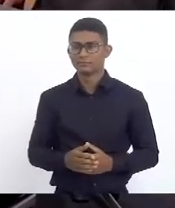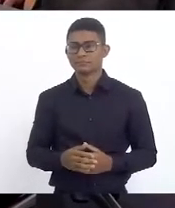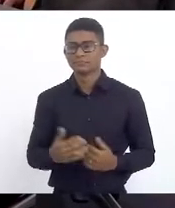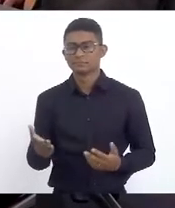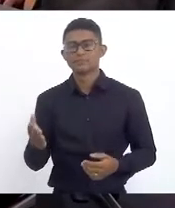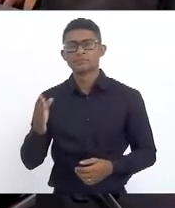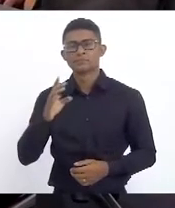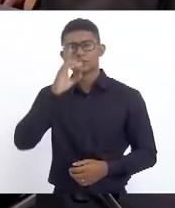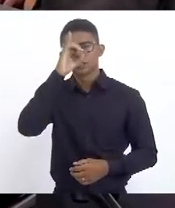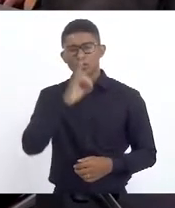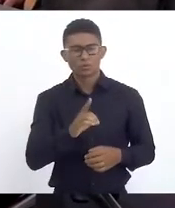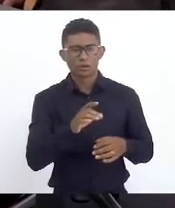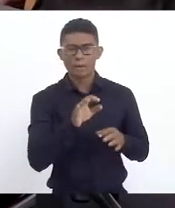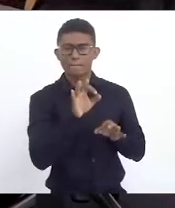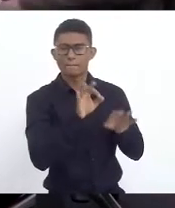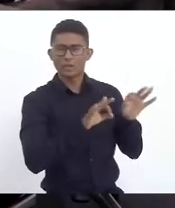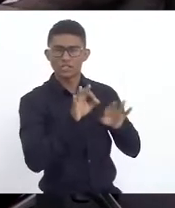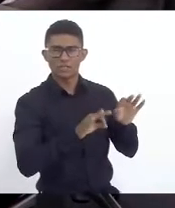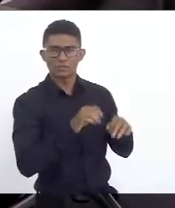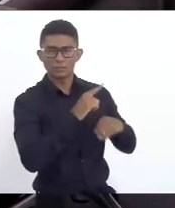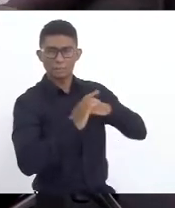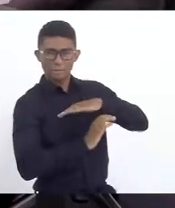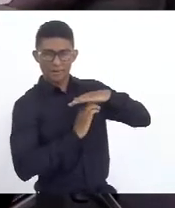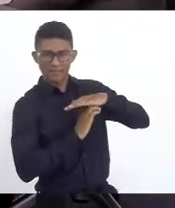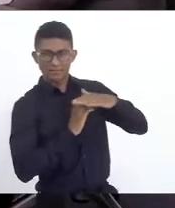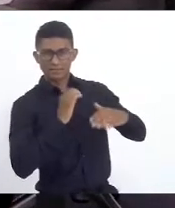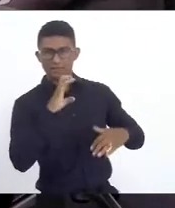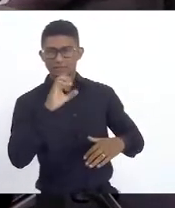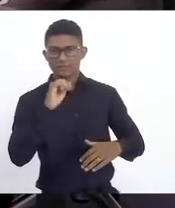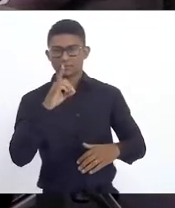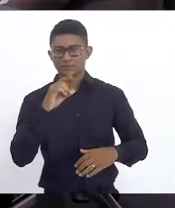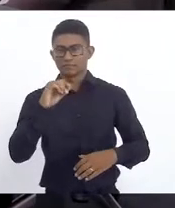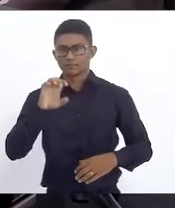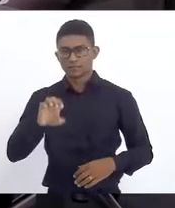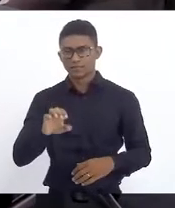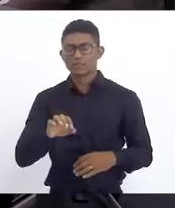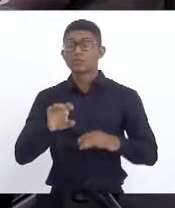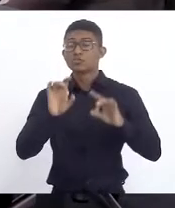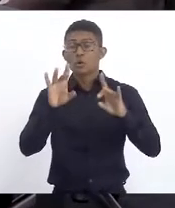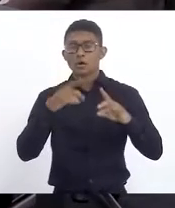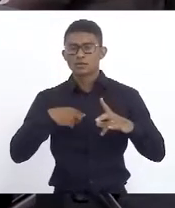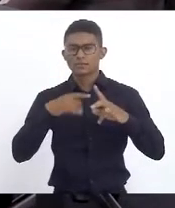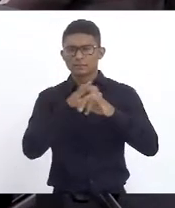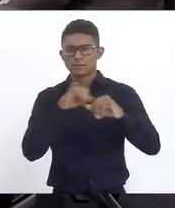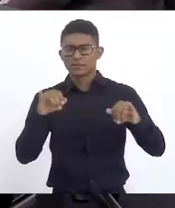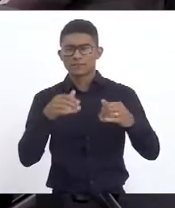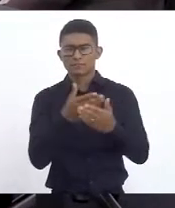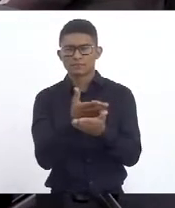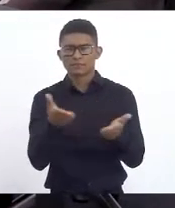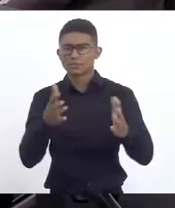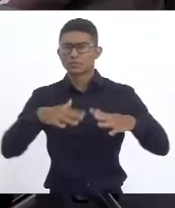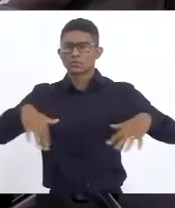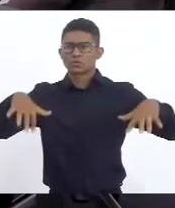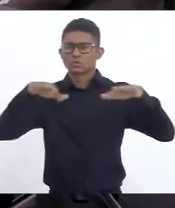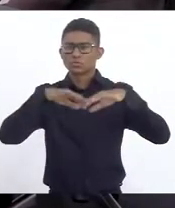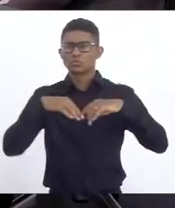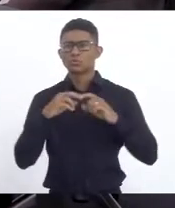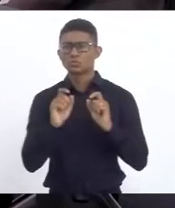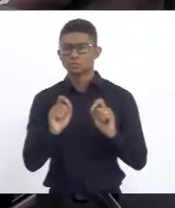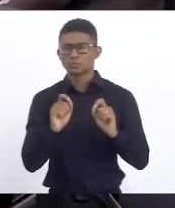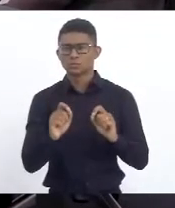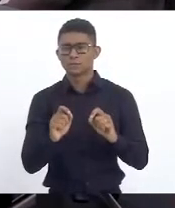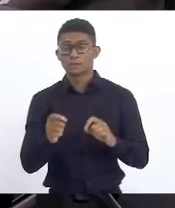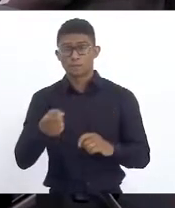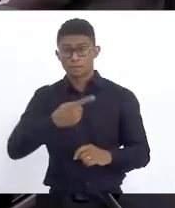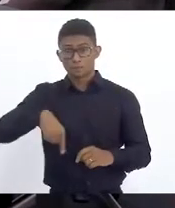de projetos da SEDAI. Gostaria só de lembrar ao deputado Luiz Martins e a todos os deputados aqui da casa, que esses 3 bilhões que